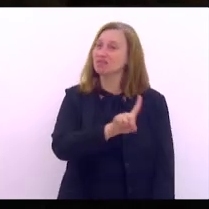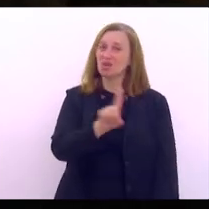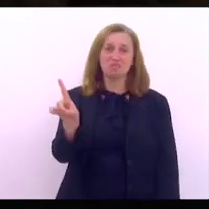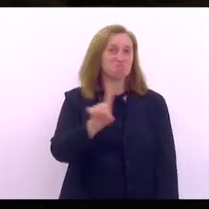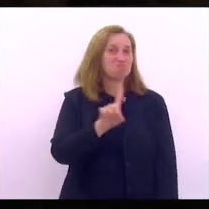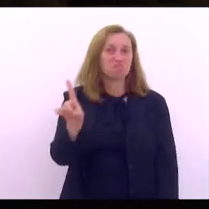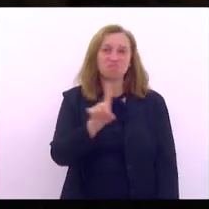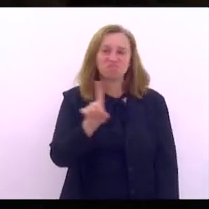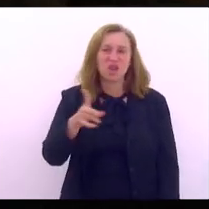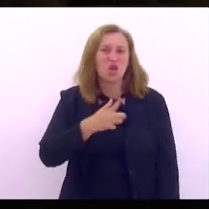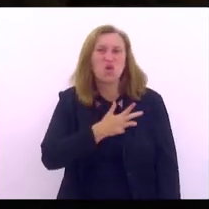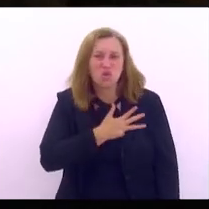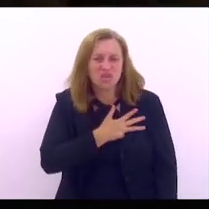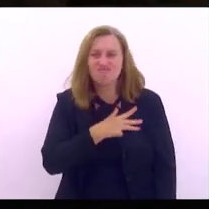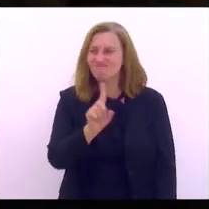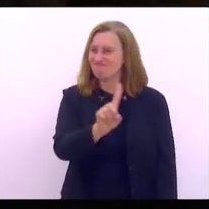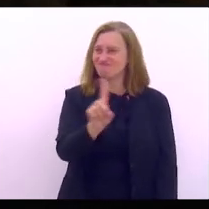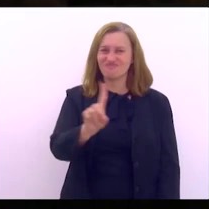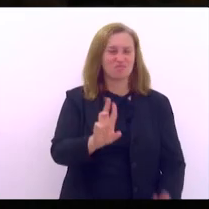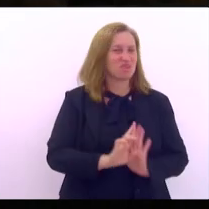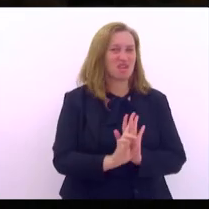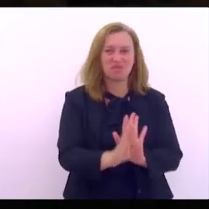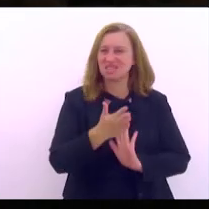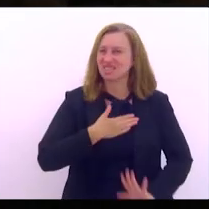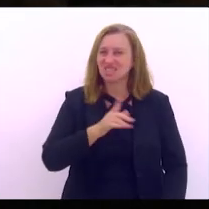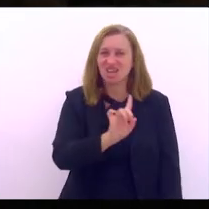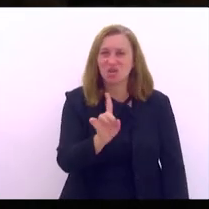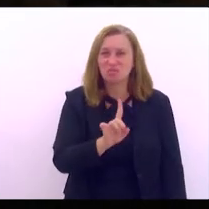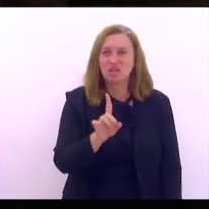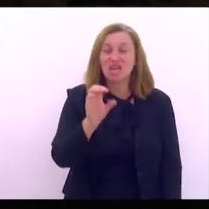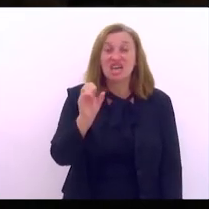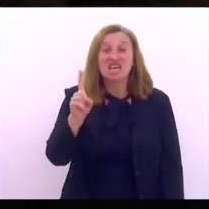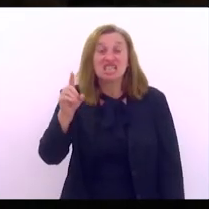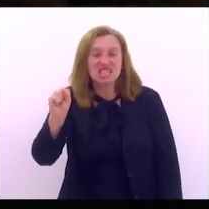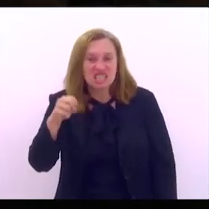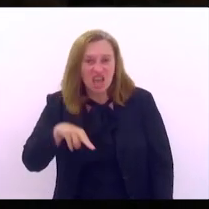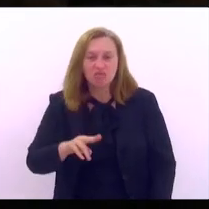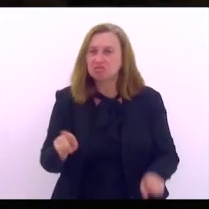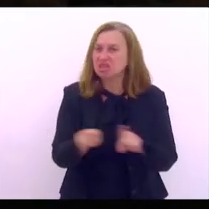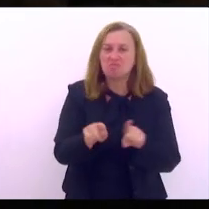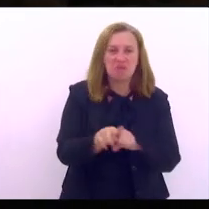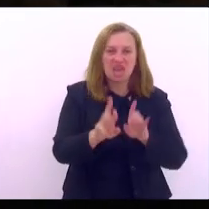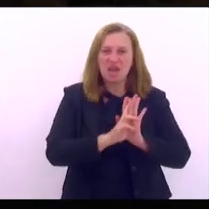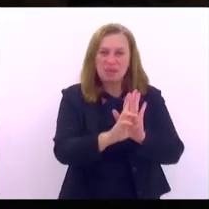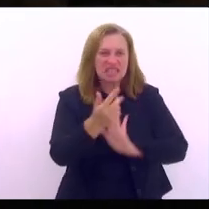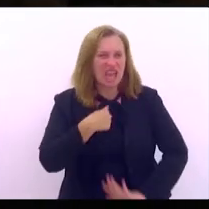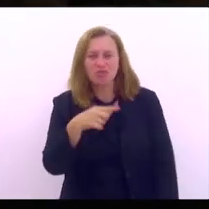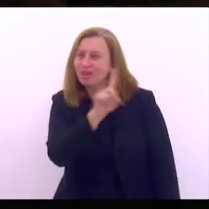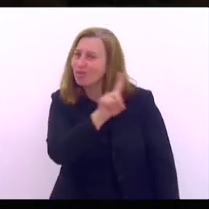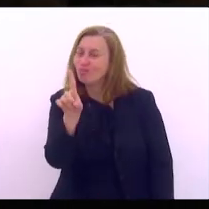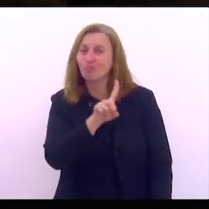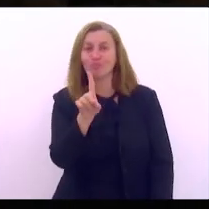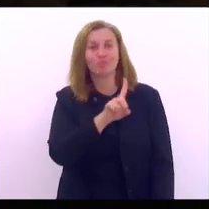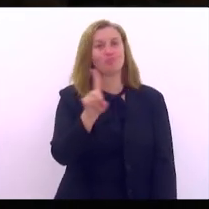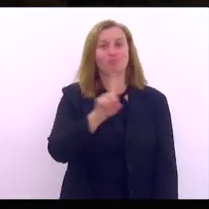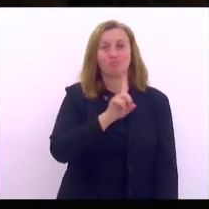não, Luiz Inácio Lula da Silva. Celso Amorim também não me representa.